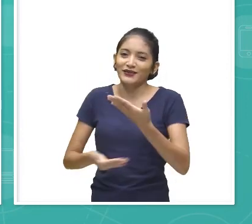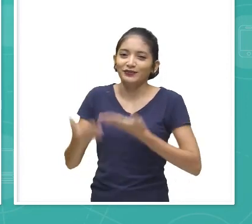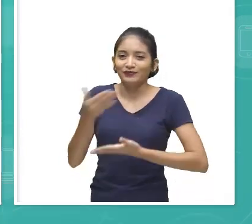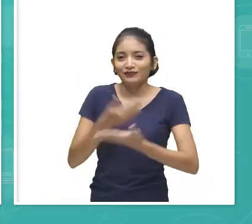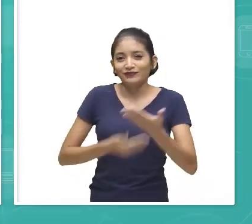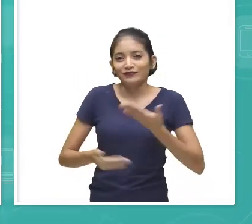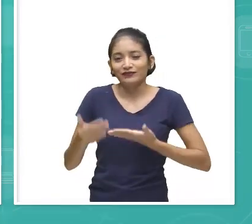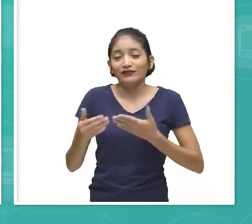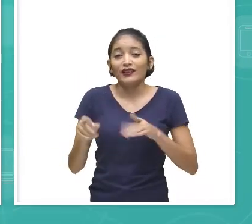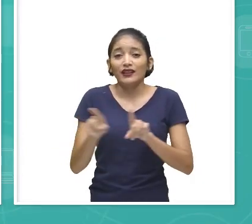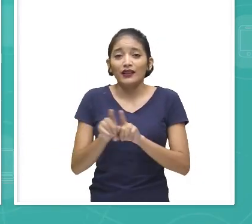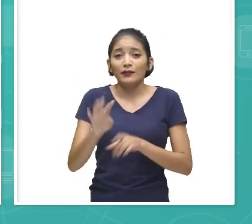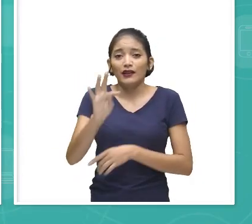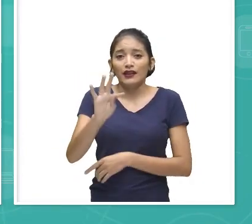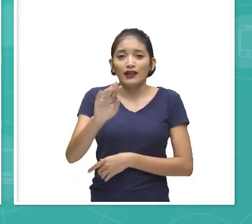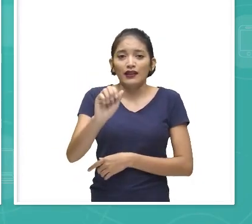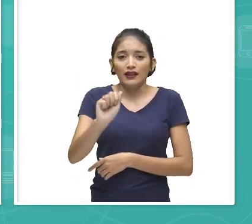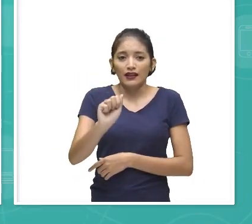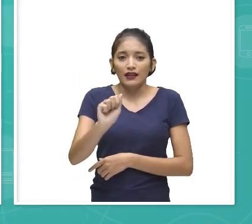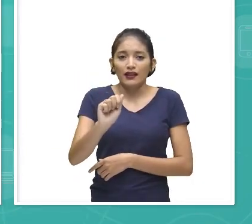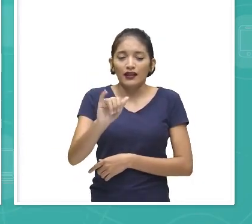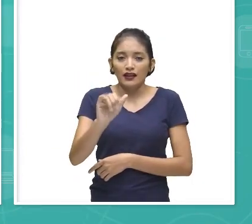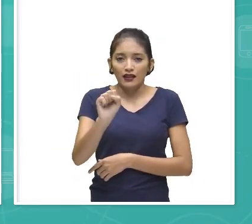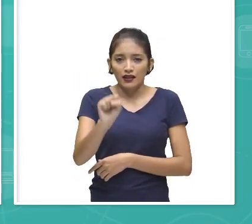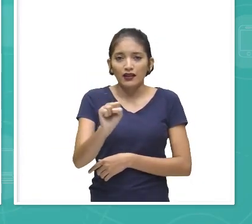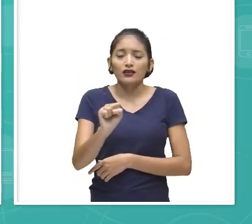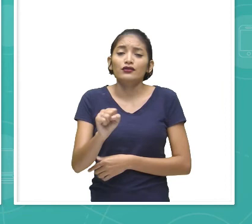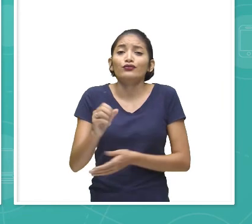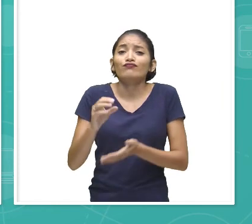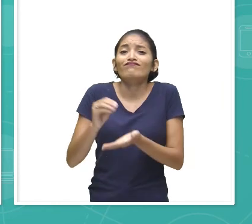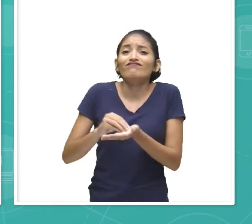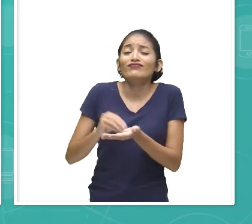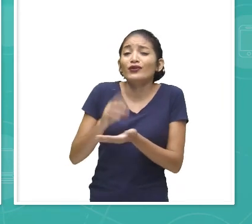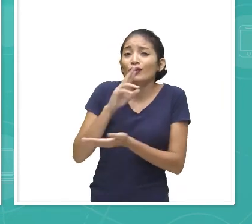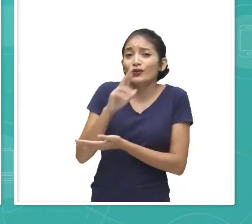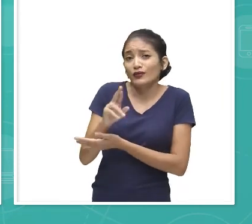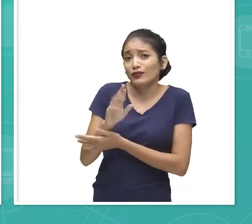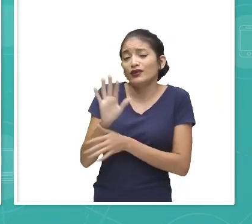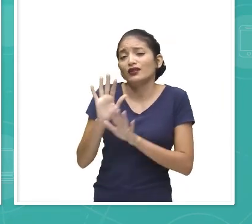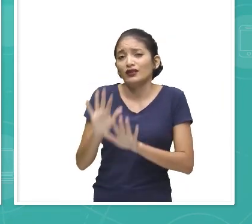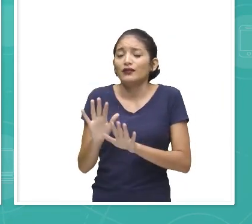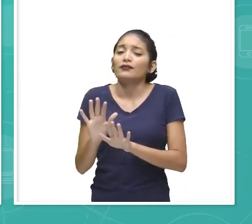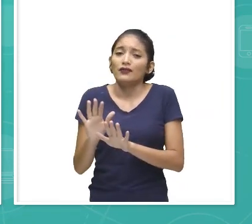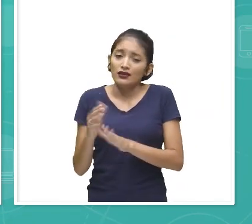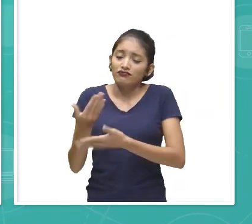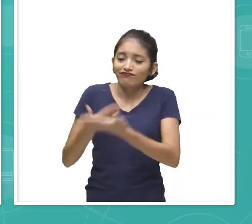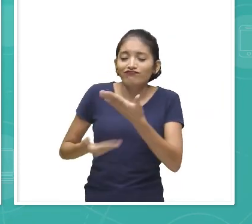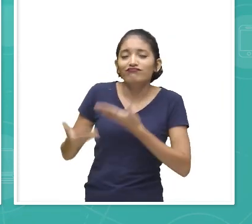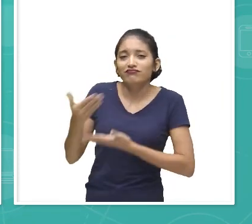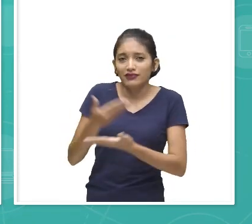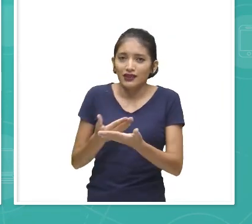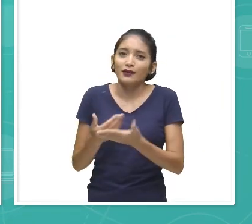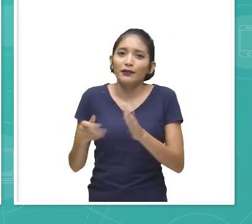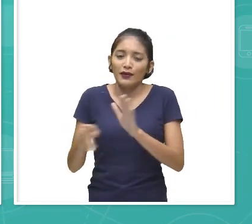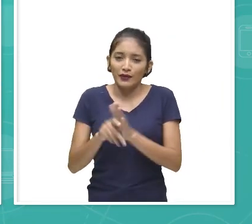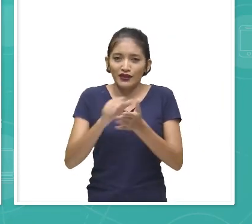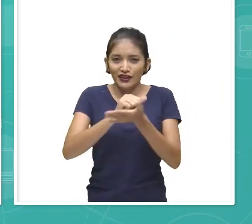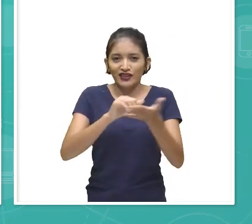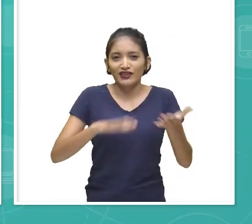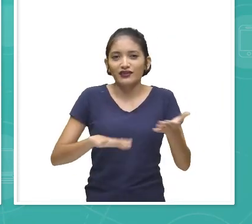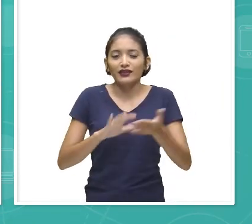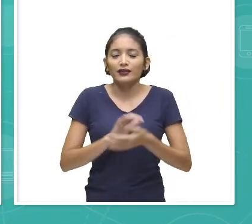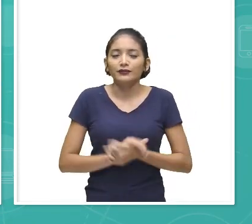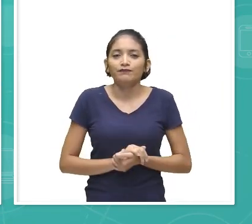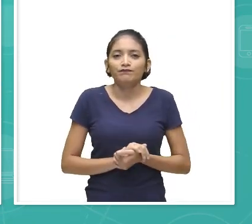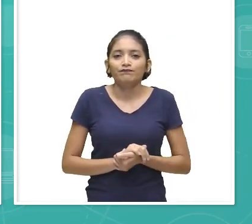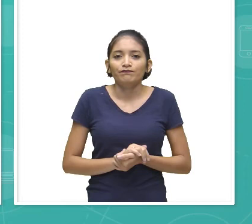participação. A Thaís também está ligadinha ali no nosso chat. Só faltou responder, né, Thaís? Participar aqui das nossas atividades. Então vamos